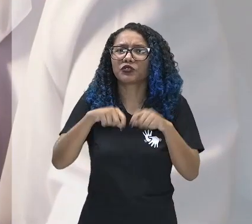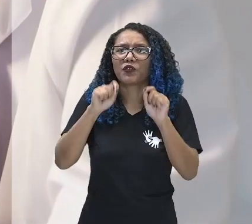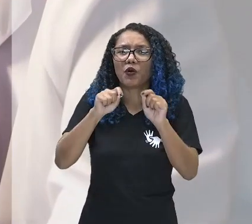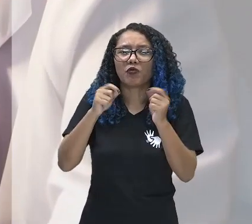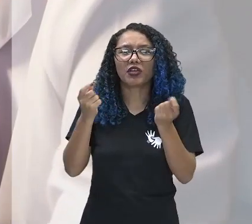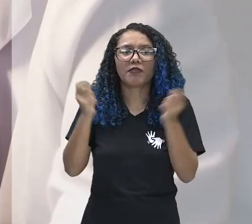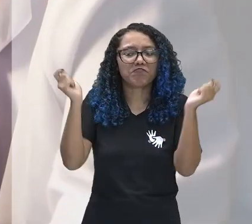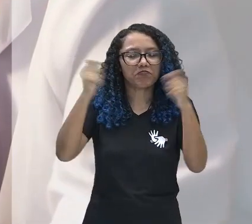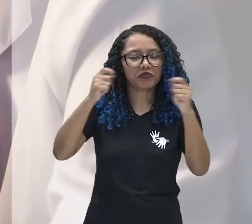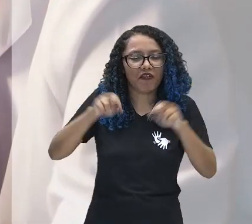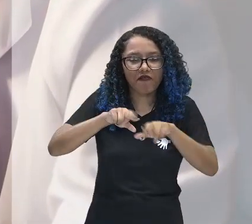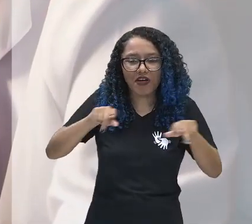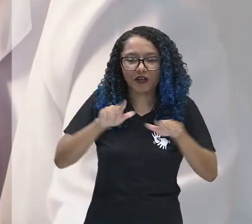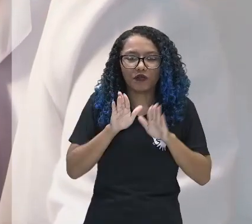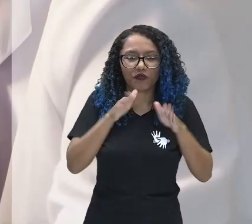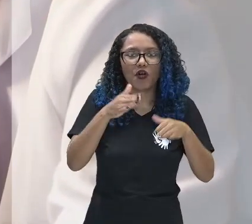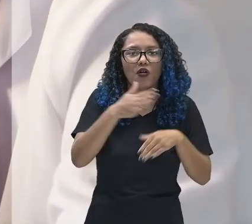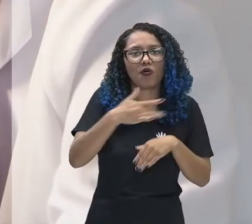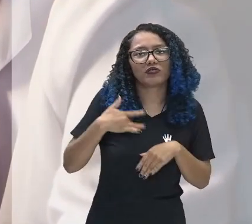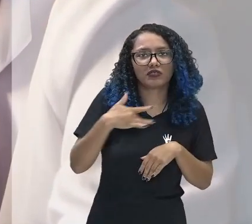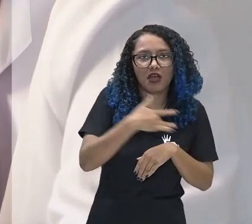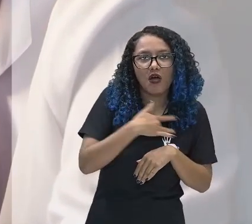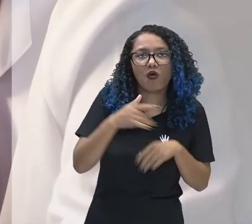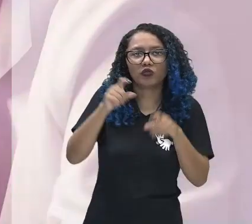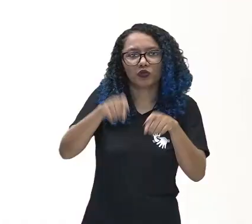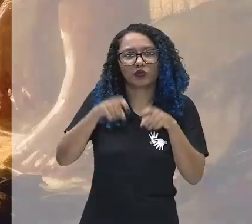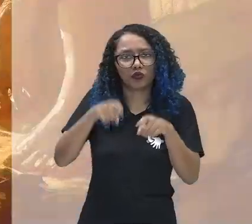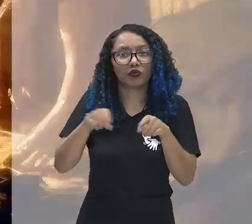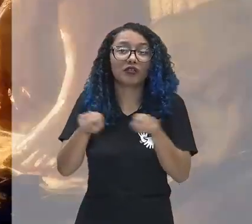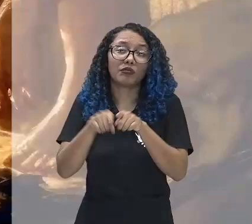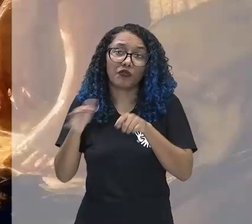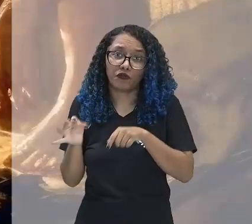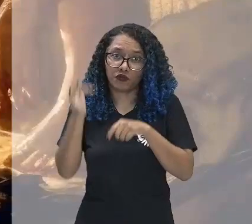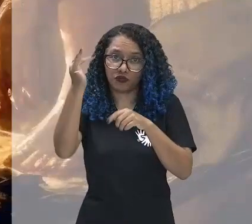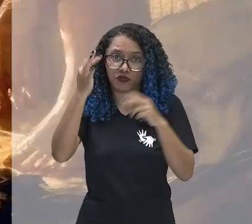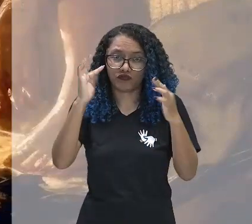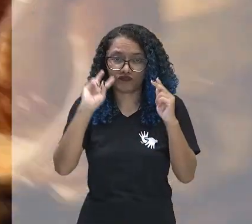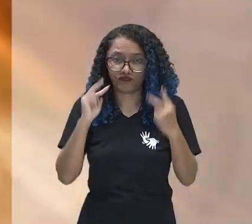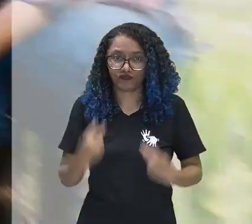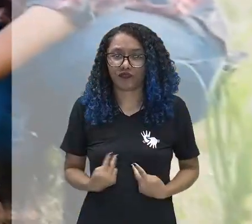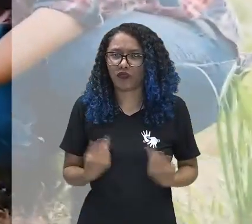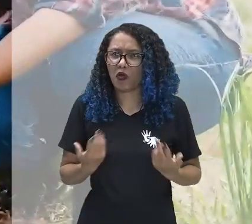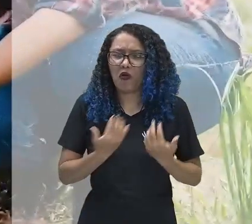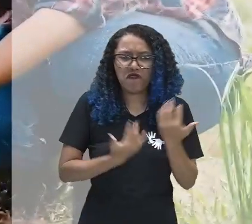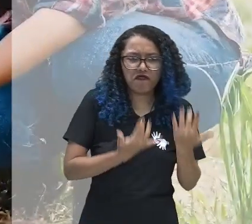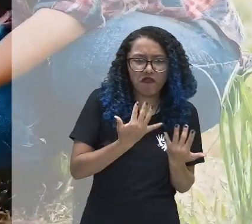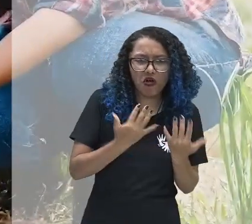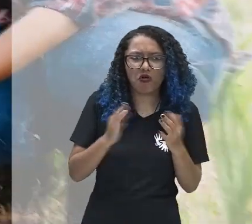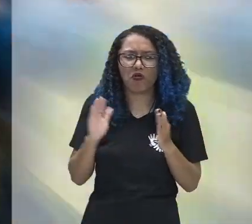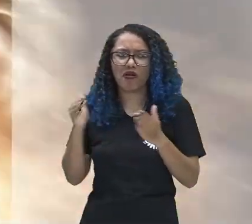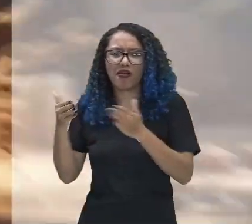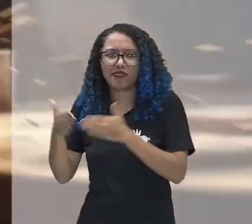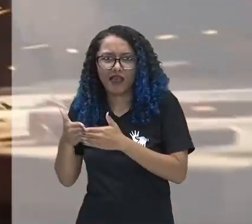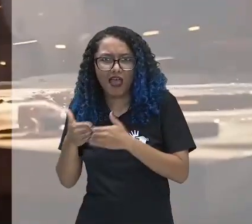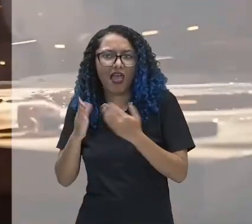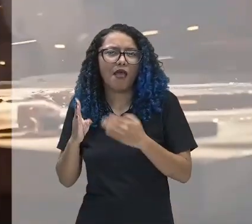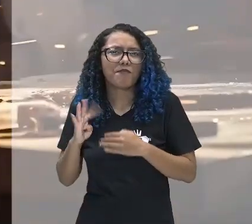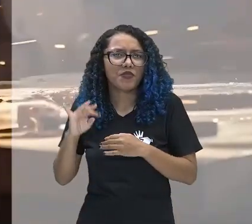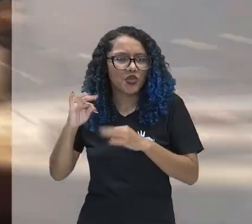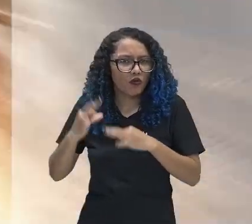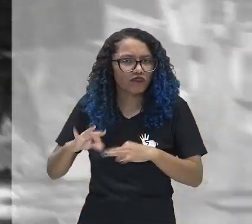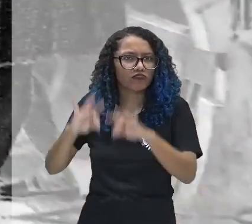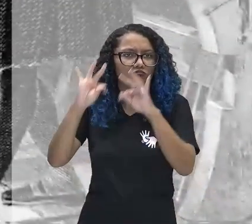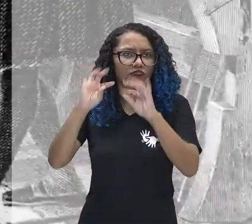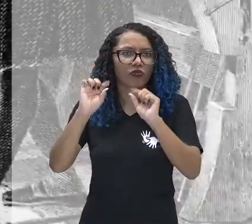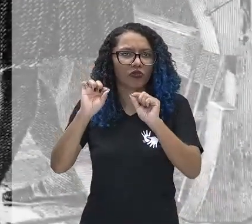a saúde, a agricultura e o futuro da humanidade. Do fogo à biotecnologia, a jornada da